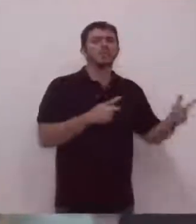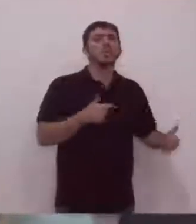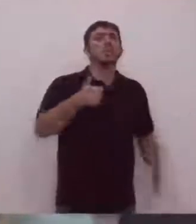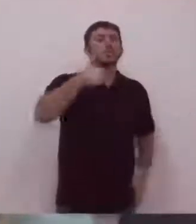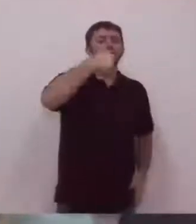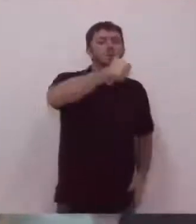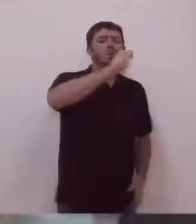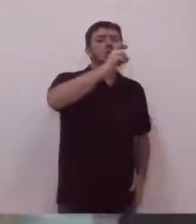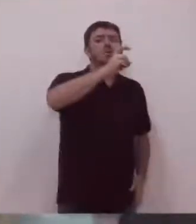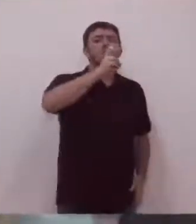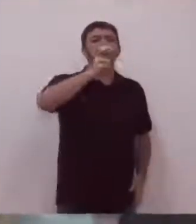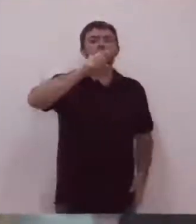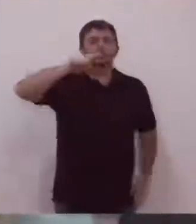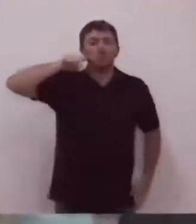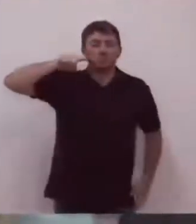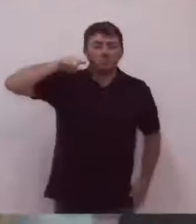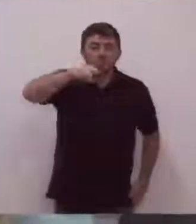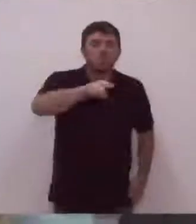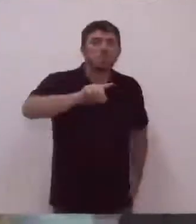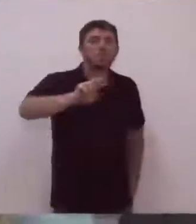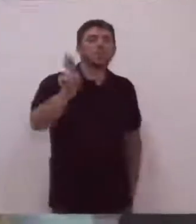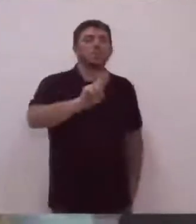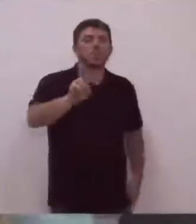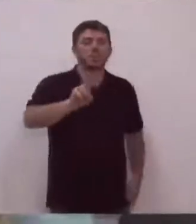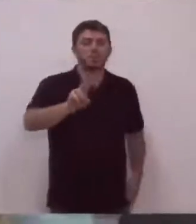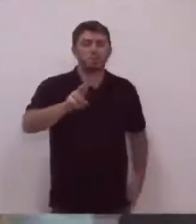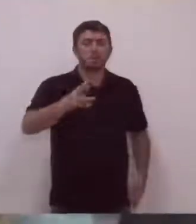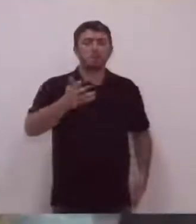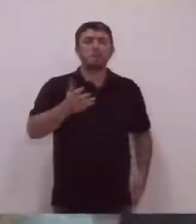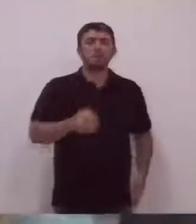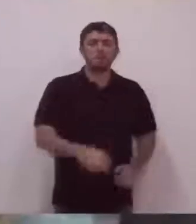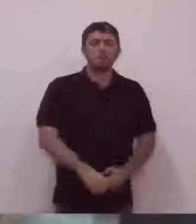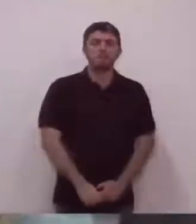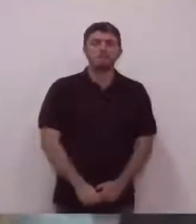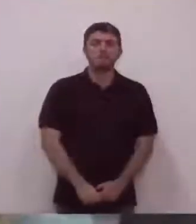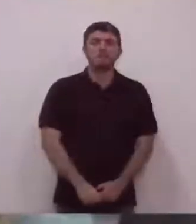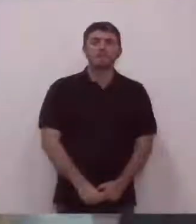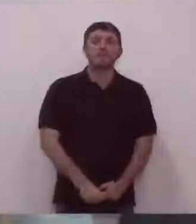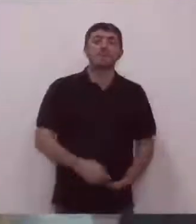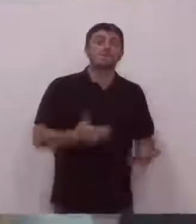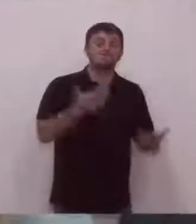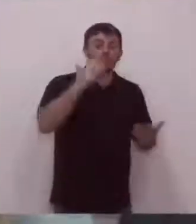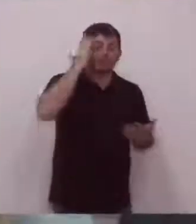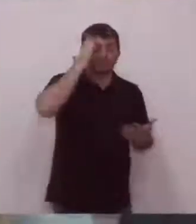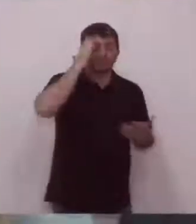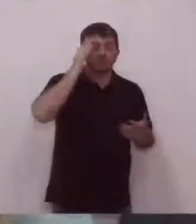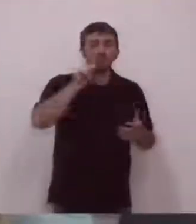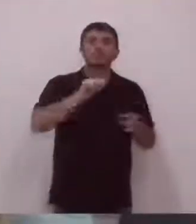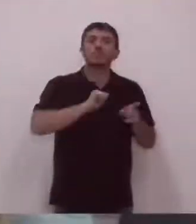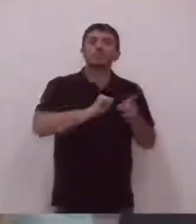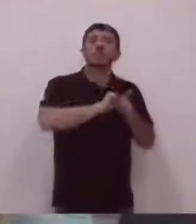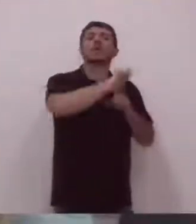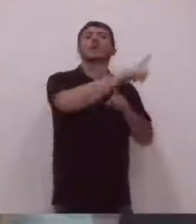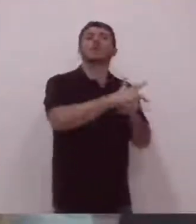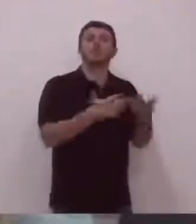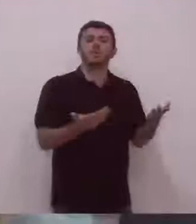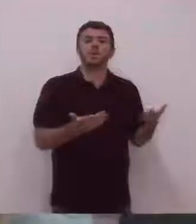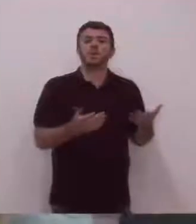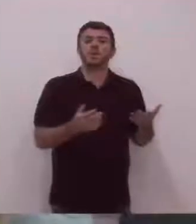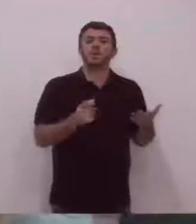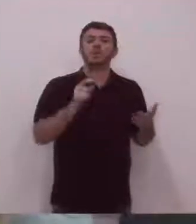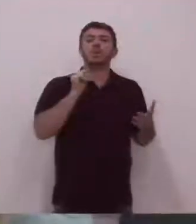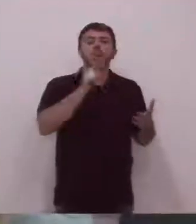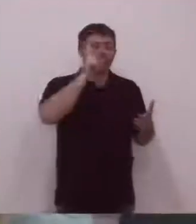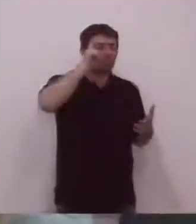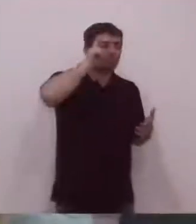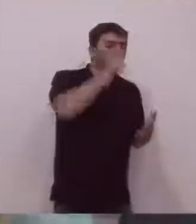mil. Vou falar de novo. R$155 mil. A gente não sabe quem que alugou, a gente não sabe quem que deu a